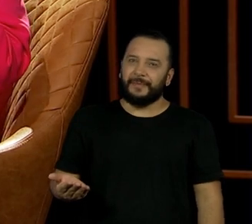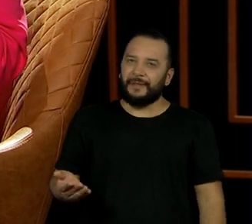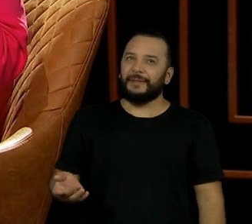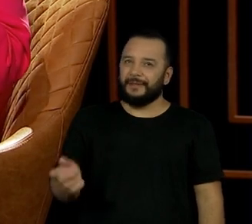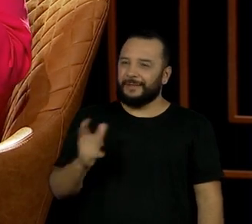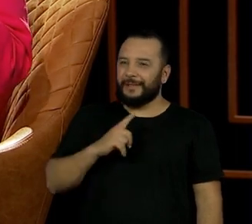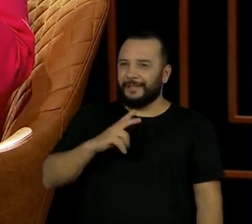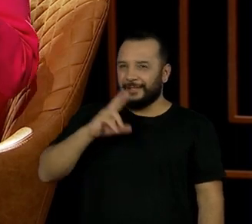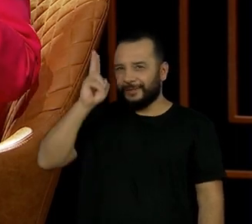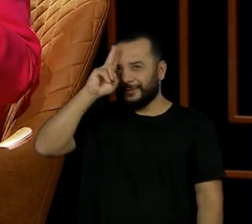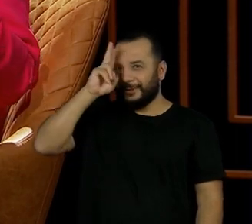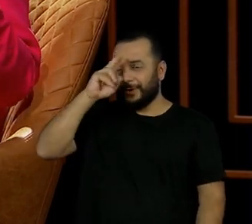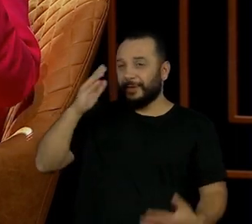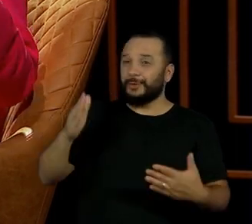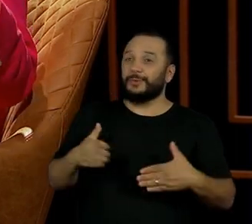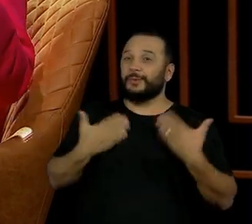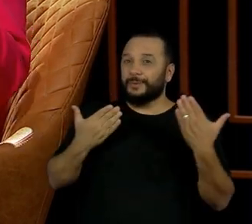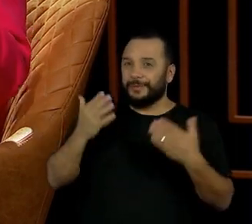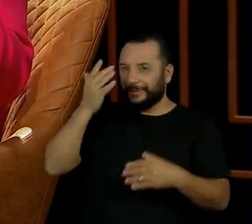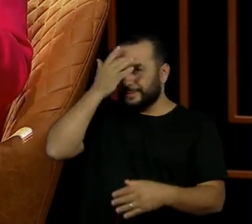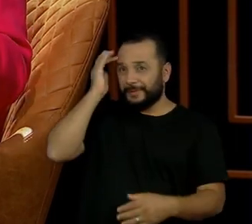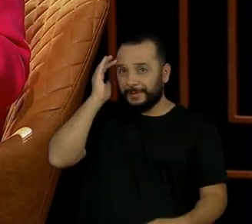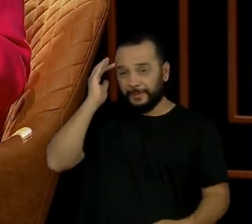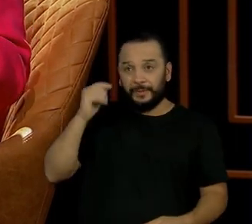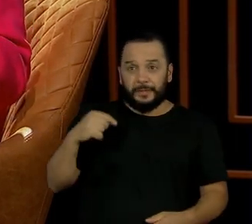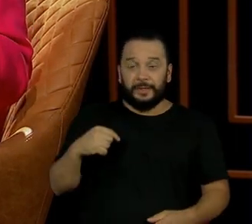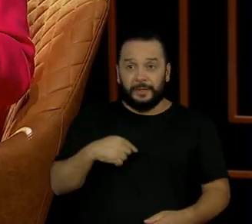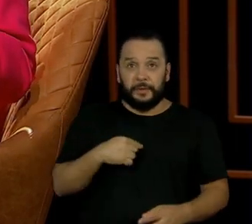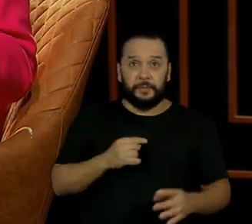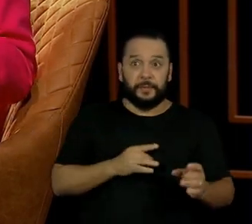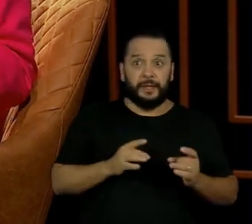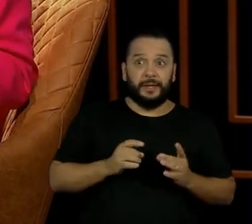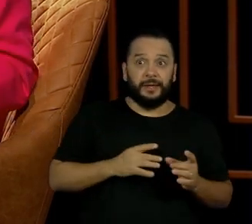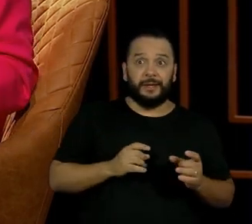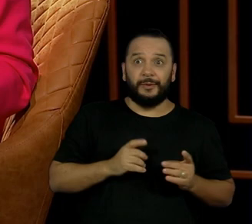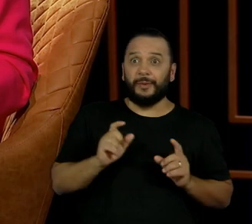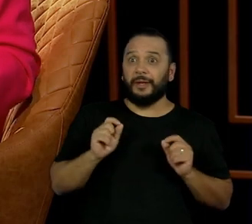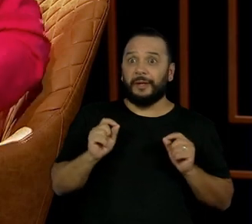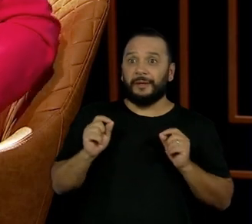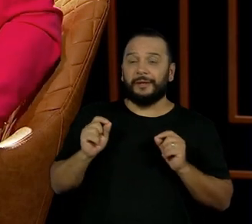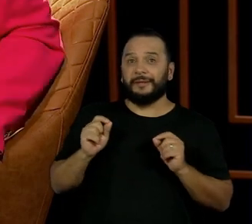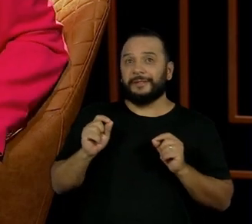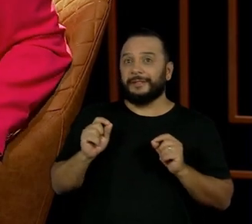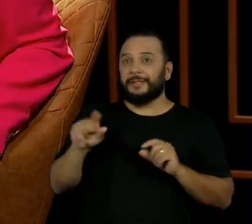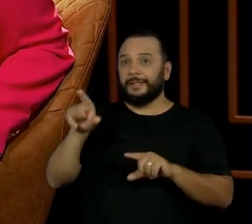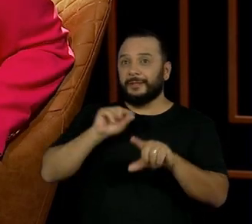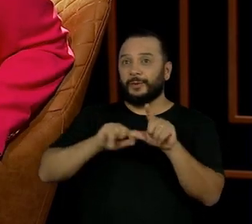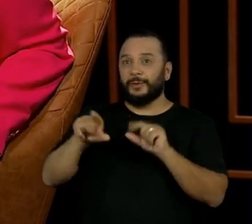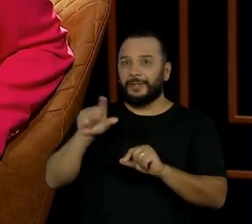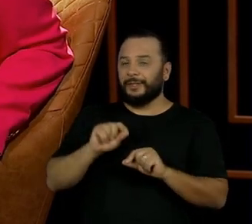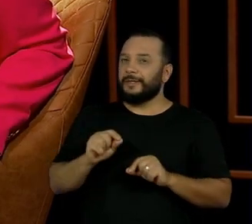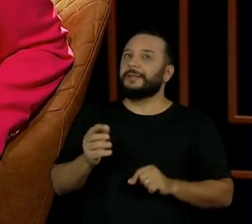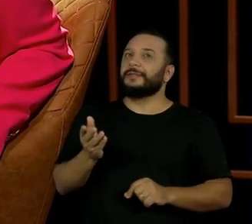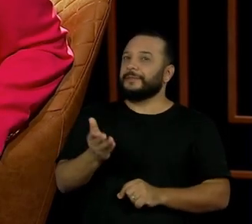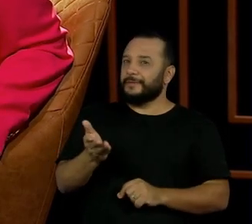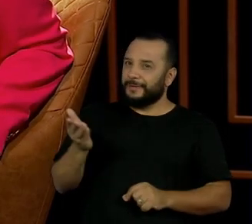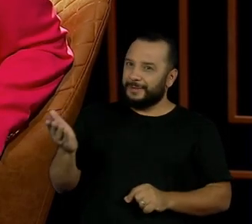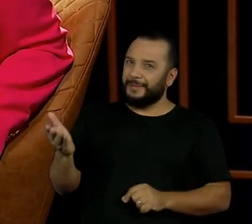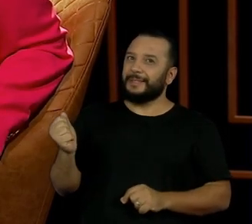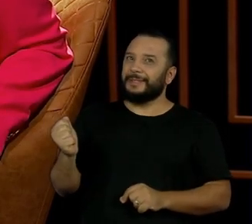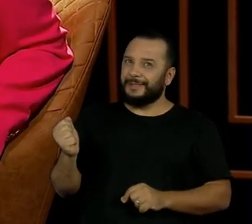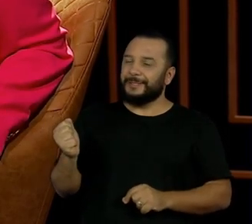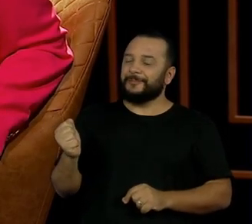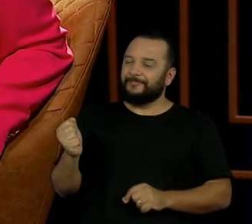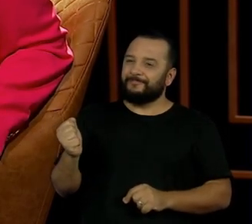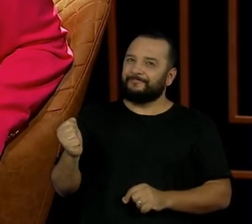tem essa história da surpresas das pessoas a gente fica com medo né mas vocês assim São pessoas